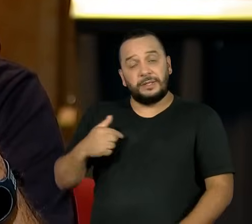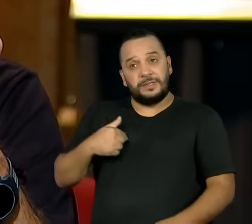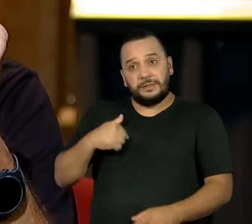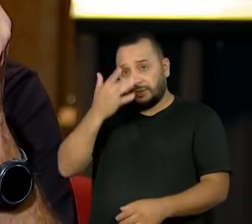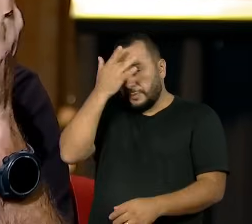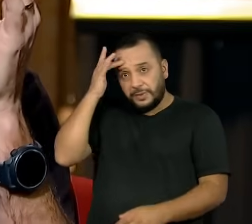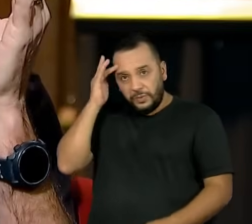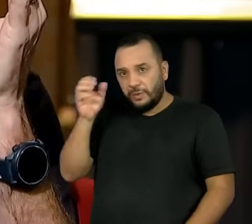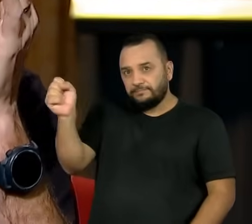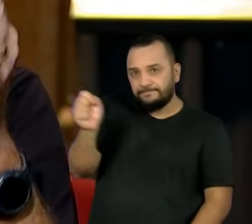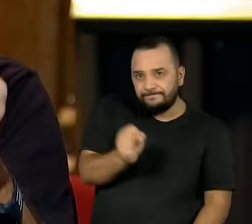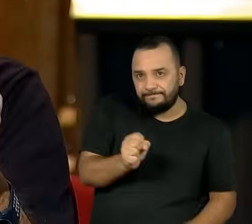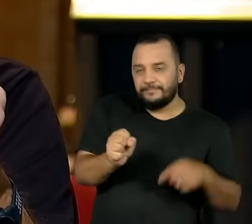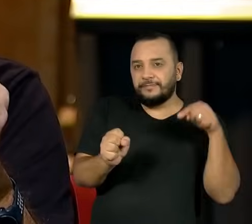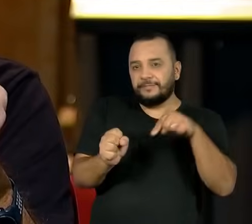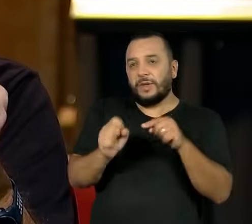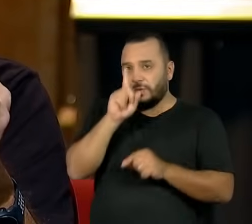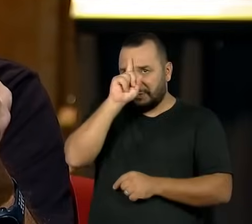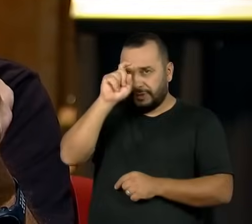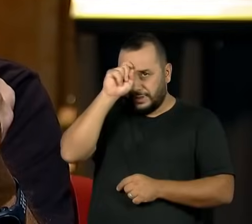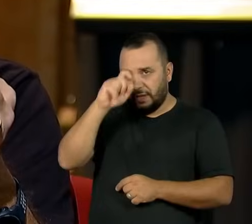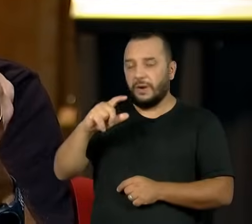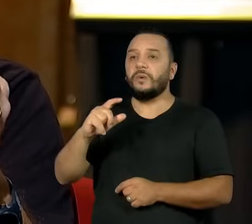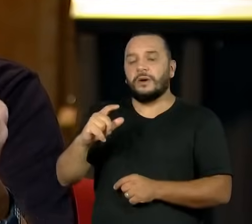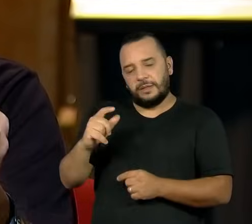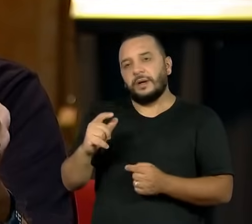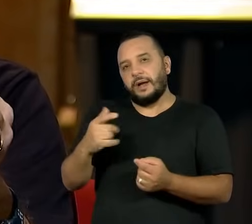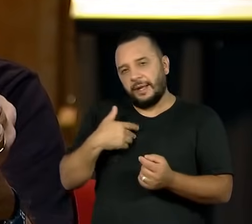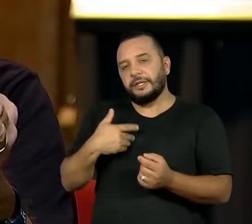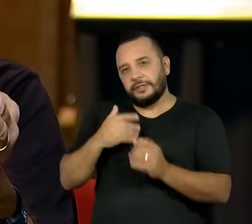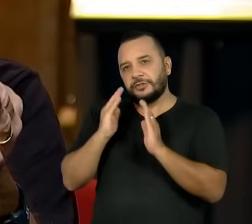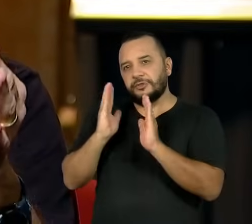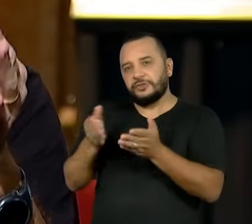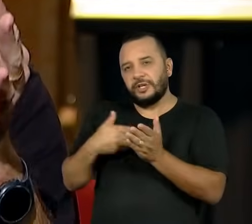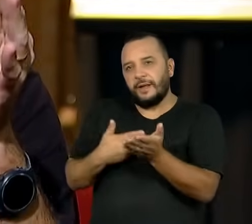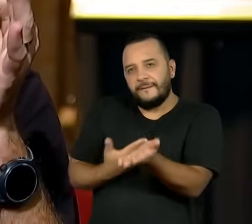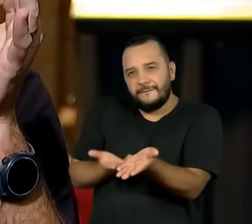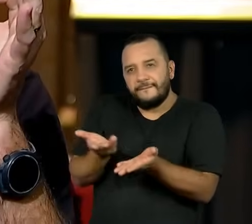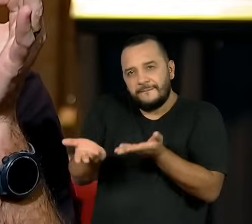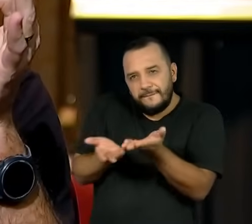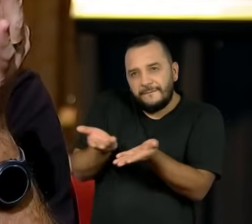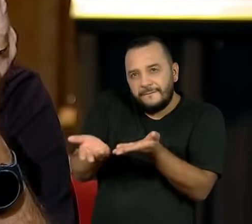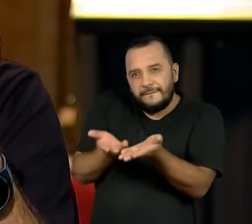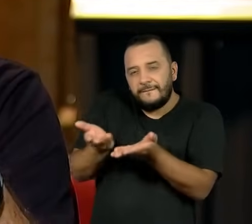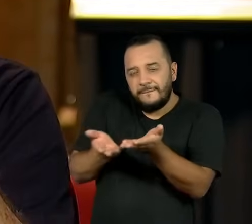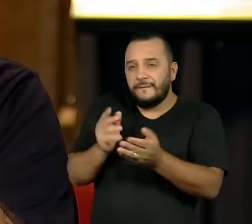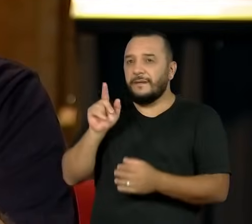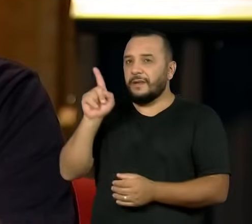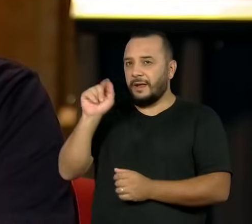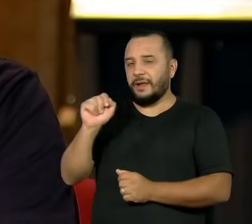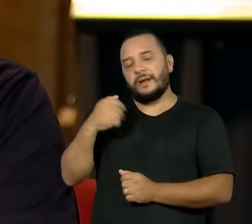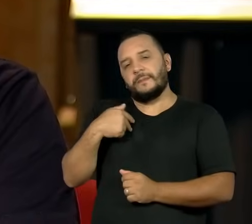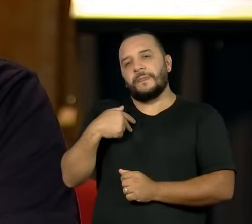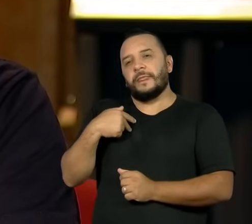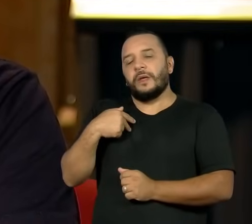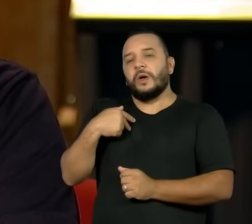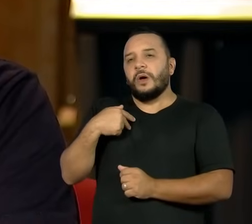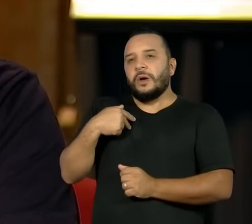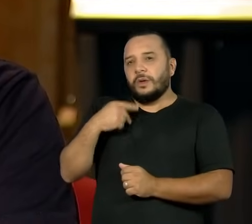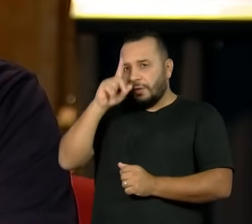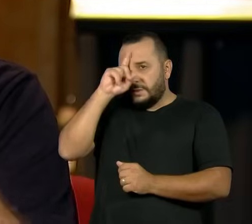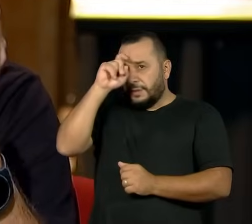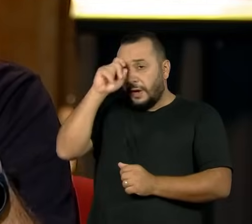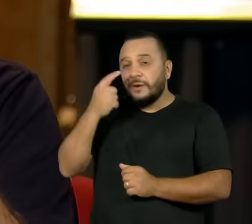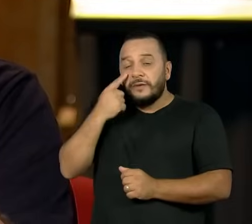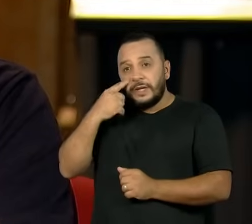hospital, fazia uma intervenção com esses pacientes no hospital e acompanhava os sintomas de depressão